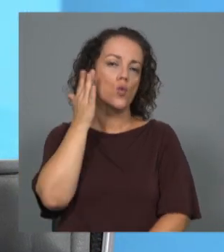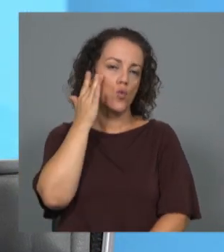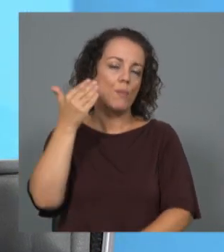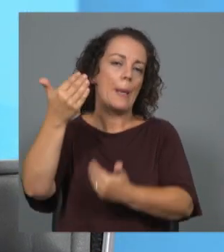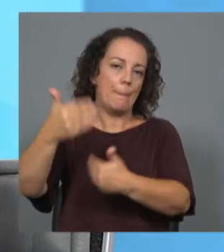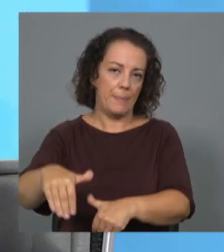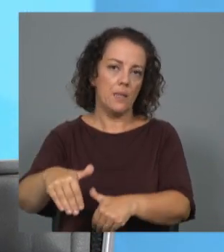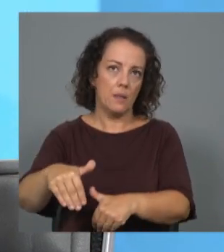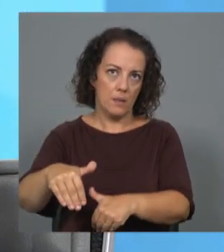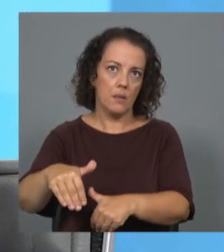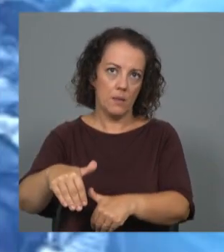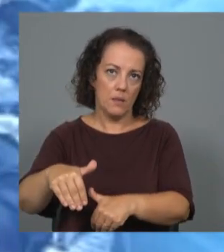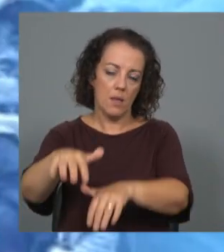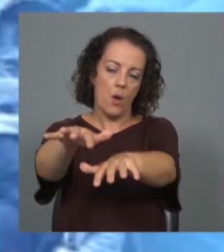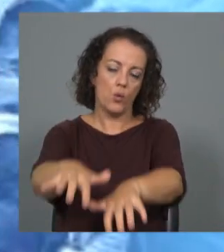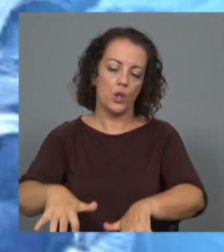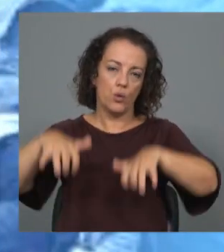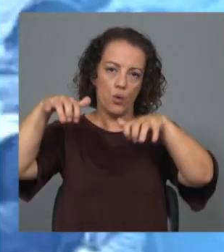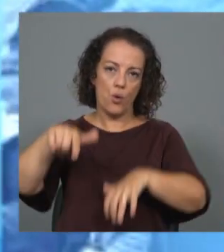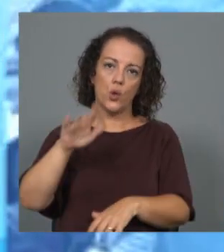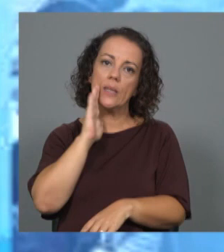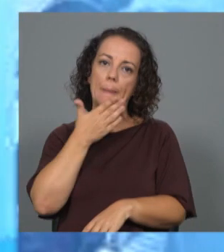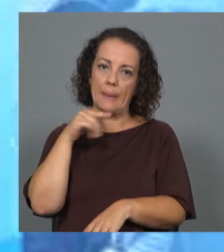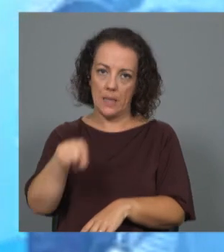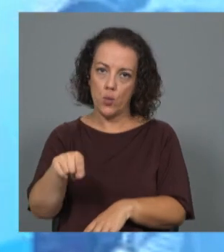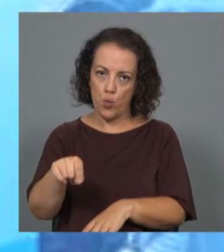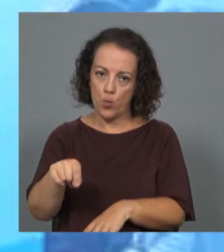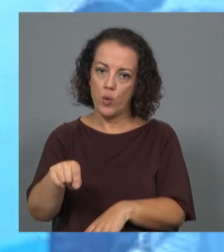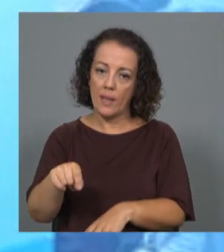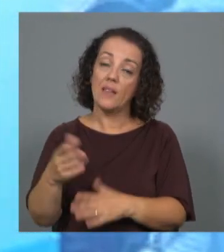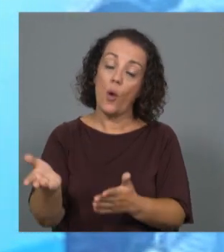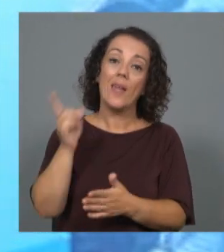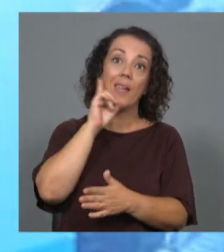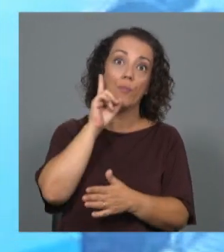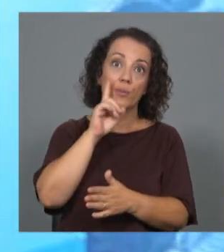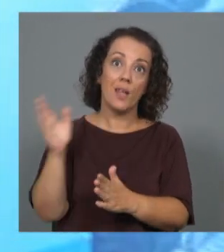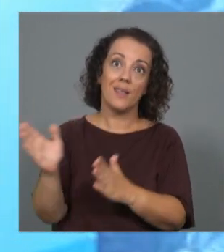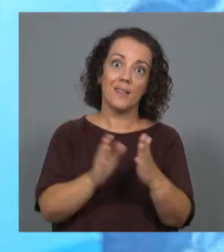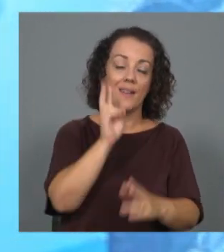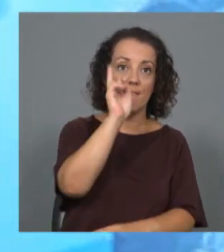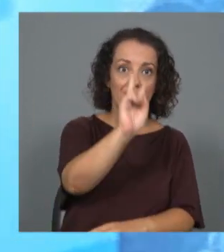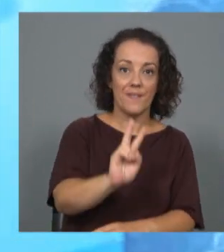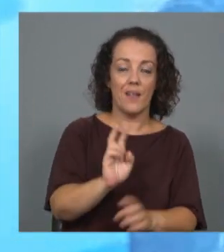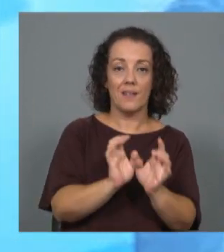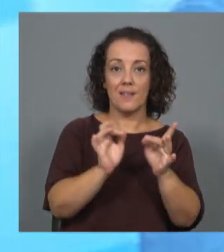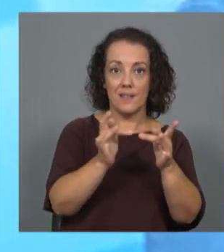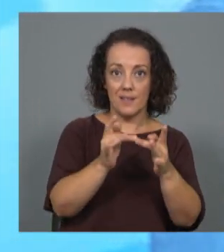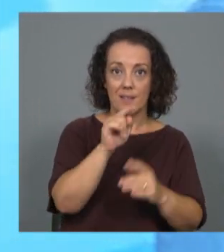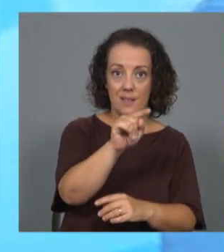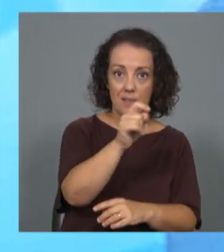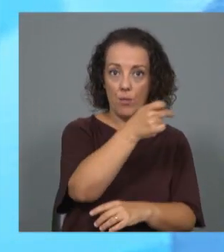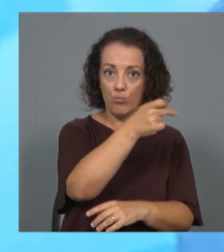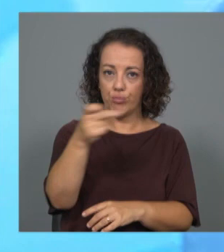do auditório. Exato. E daí é importante estar atento e visitar este endereço da Conferência Episcopal Portuguesa e